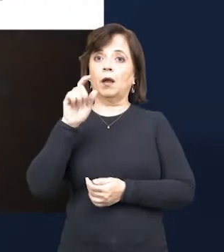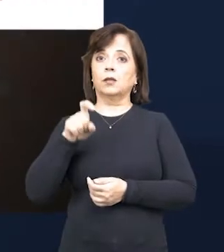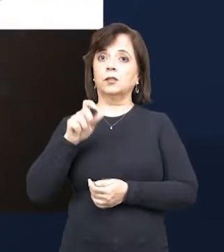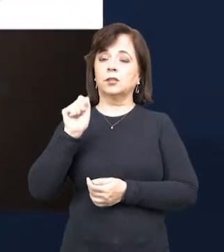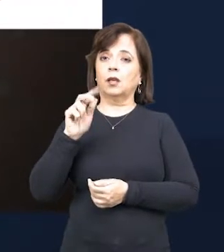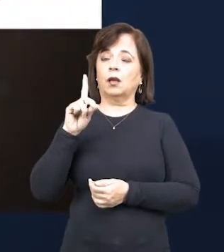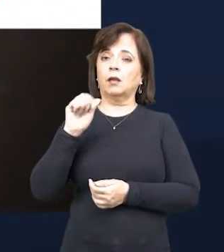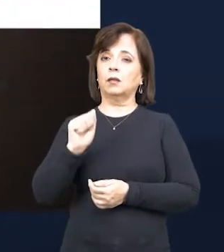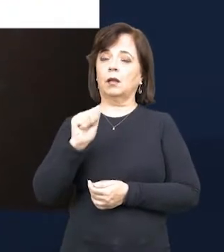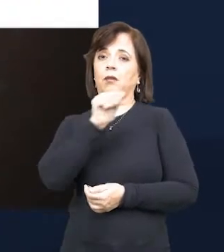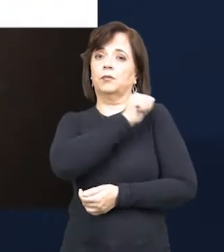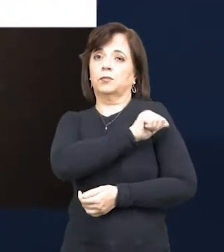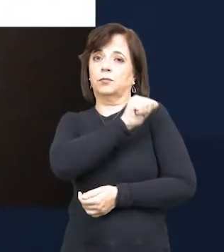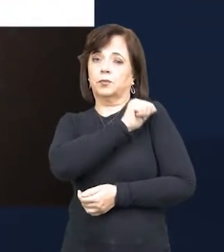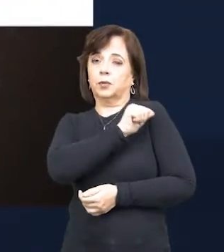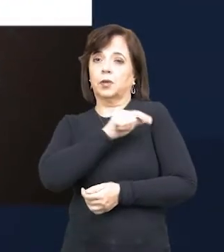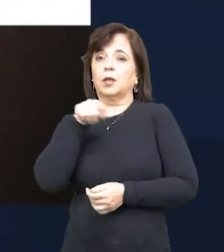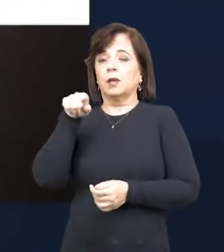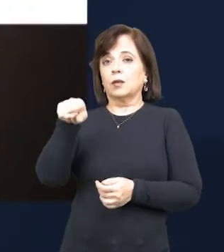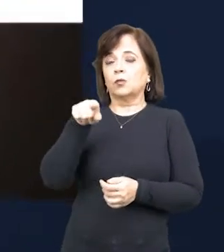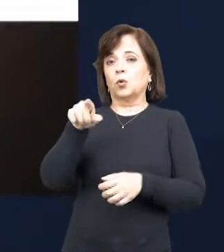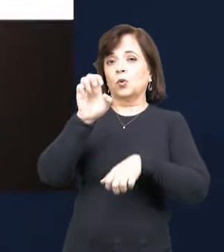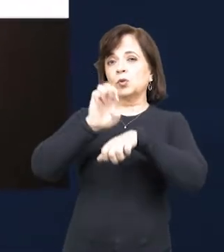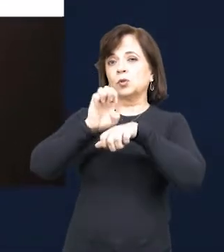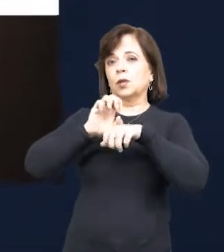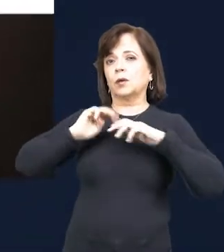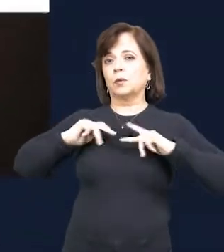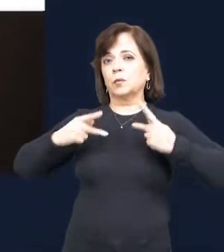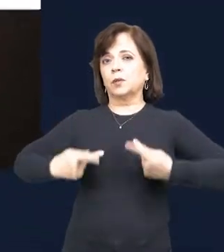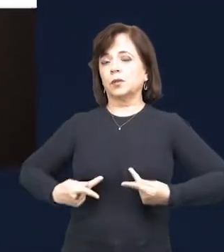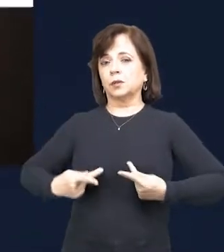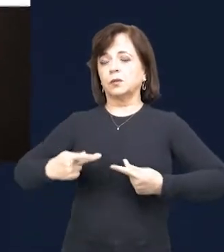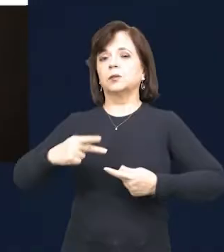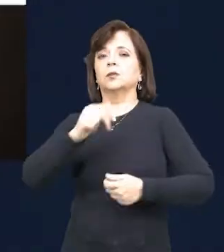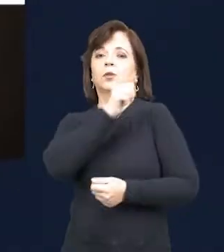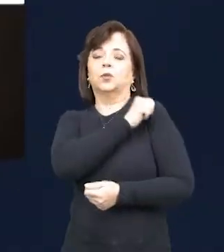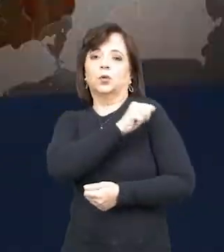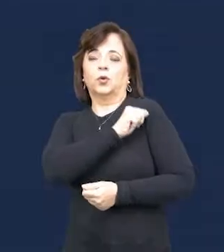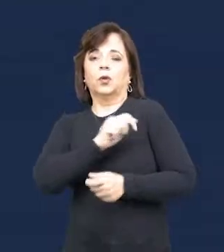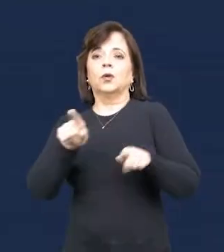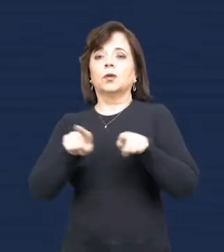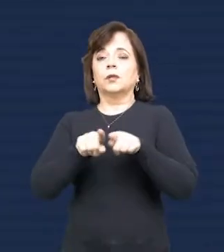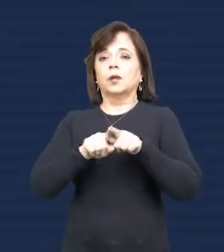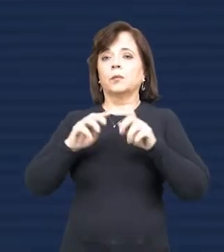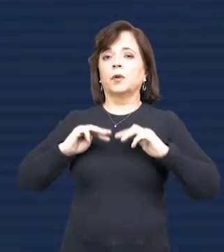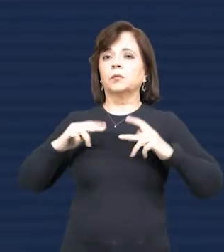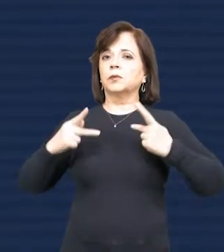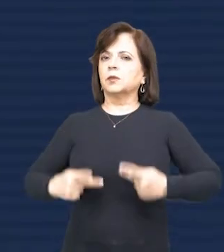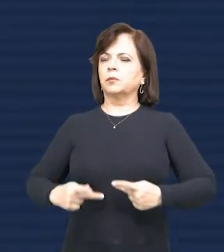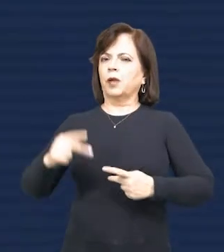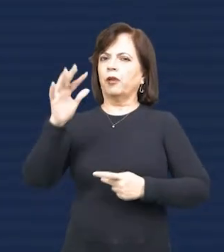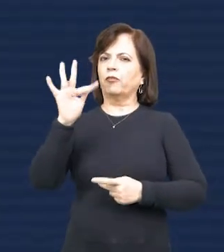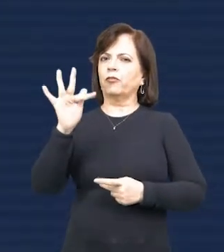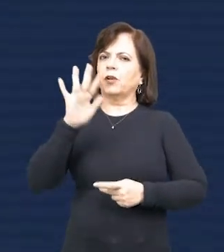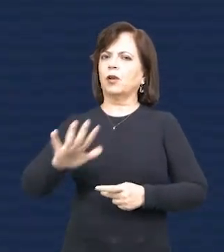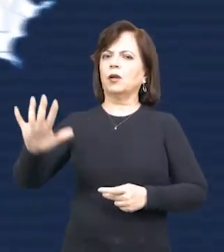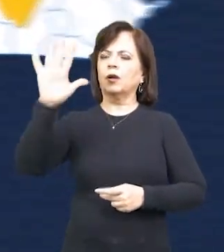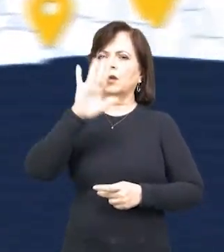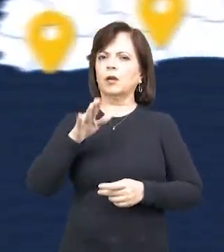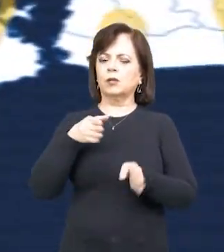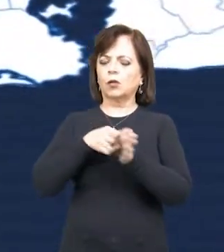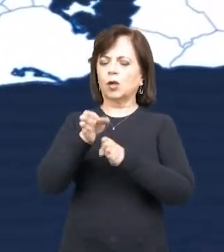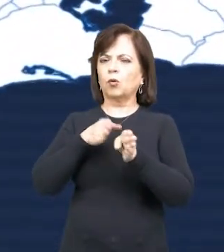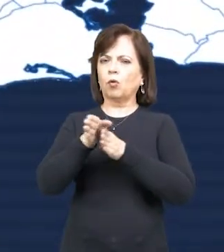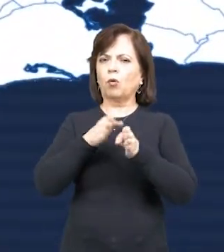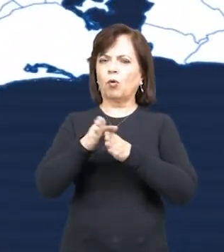Baixada Fluminense, o Ministério Público do Estado do Rio de Janeiro e o Ministério Público Federal expediram recomendação a 11